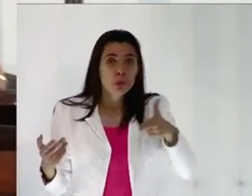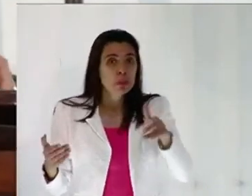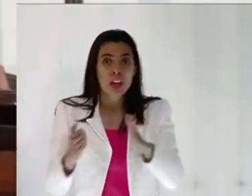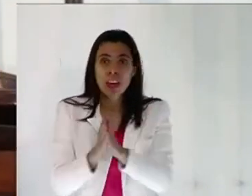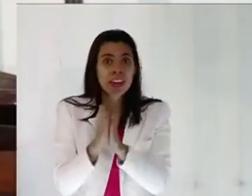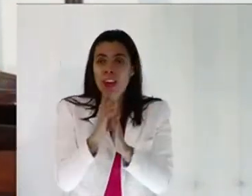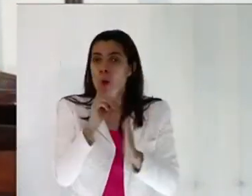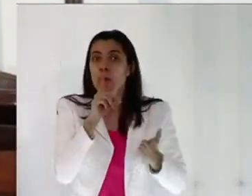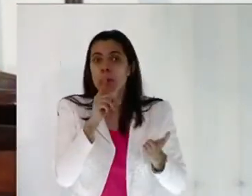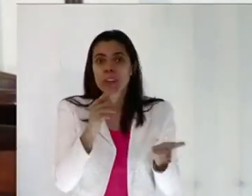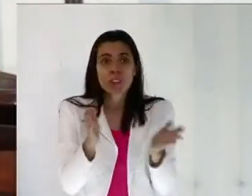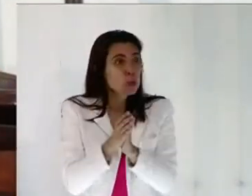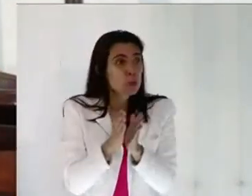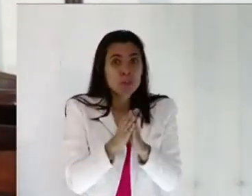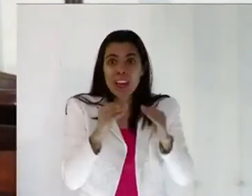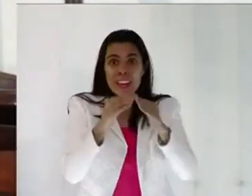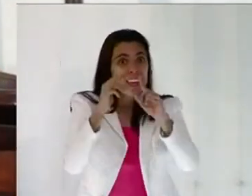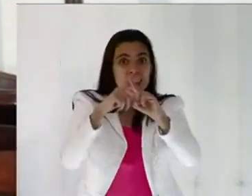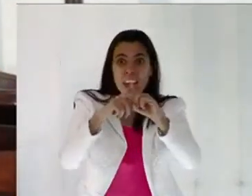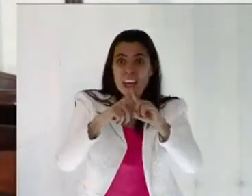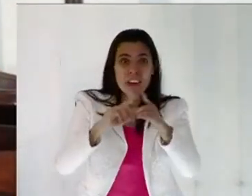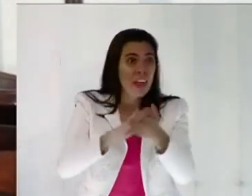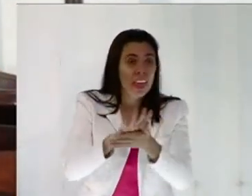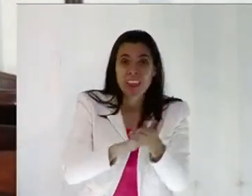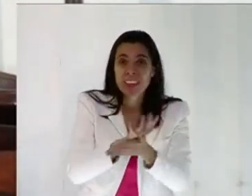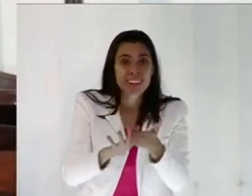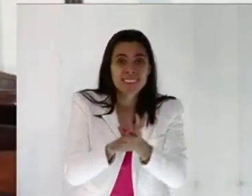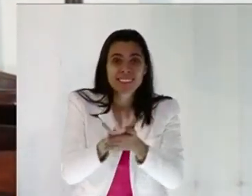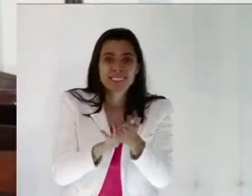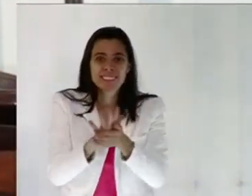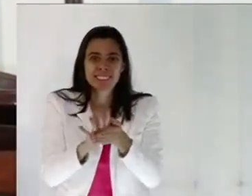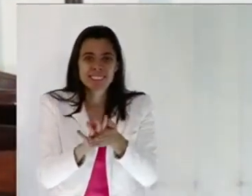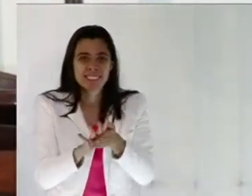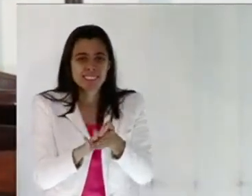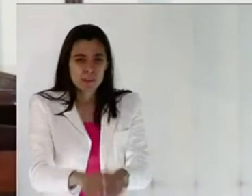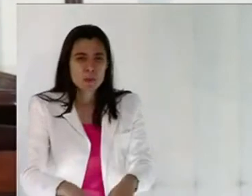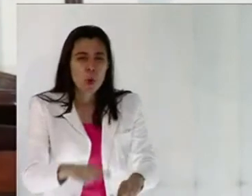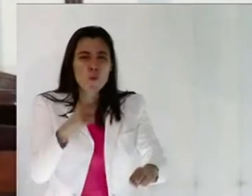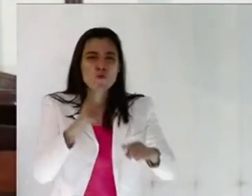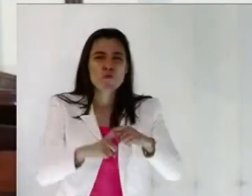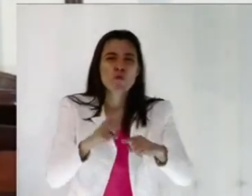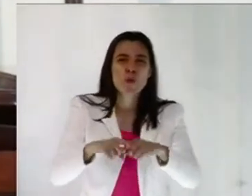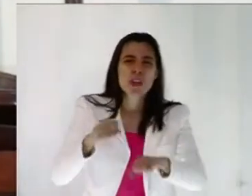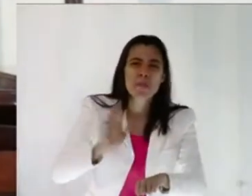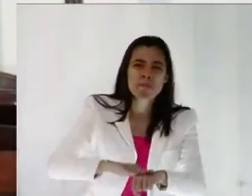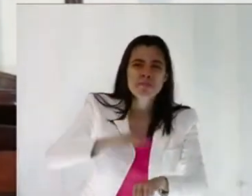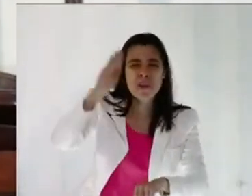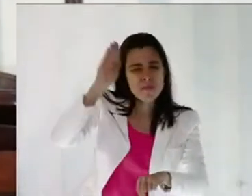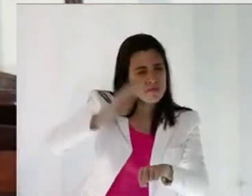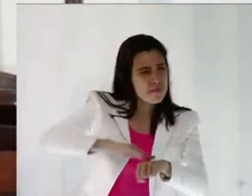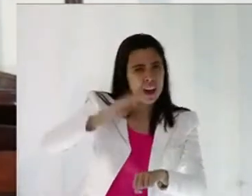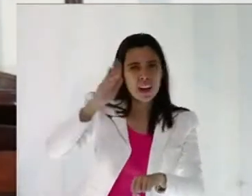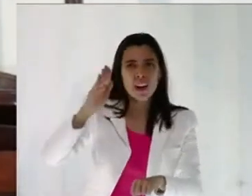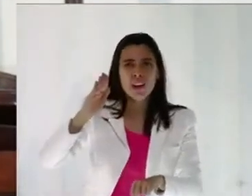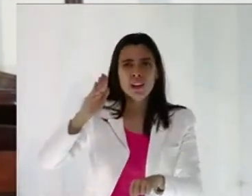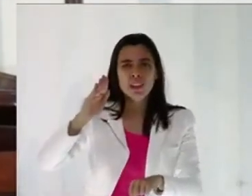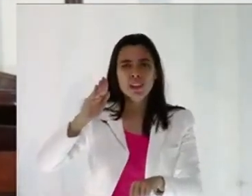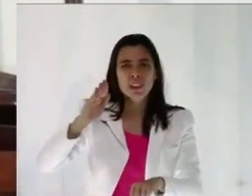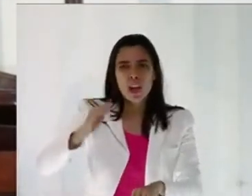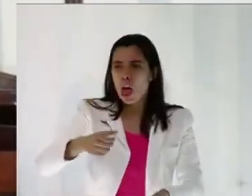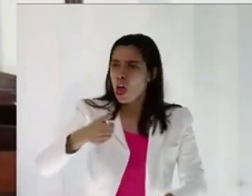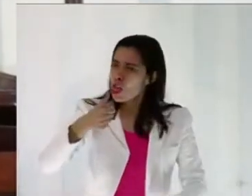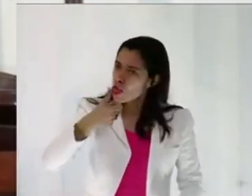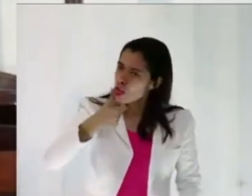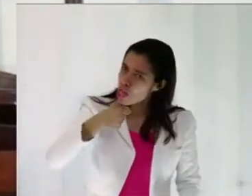Cordeiro, nós devemos entender que a motivação maior de celebrar 96 anos, 97,